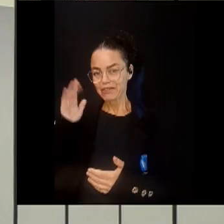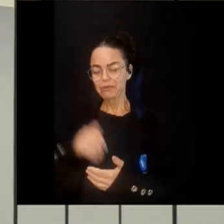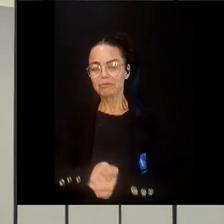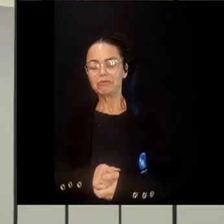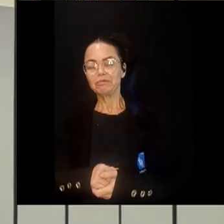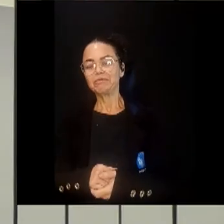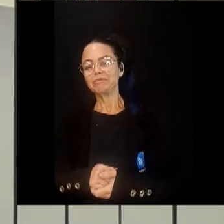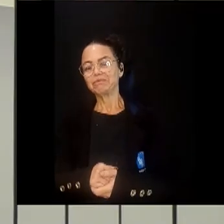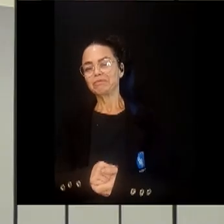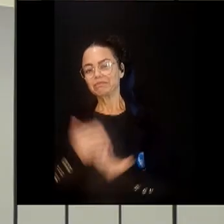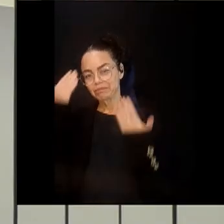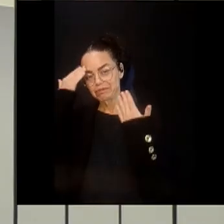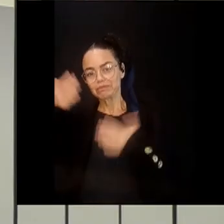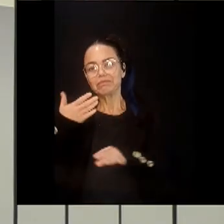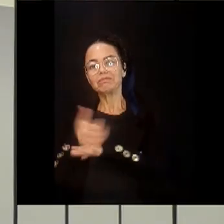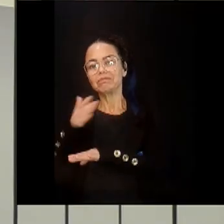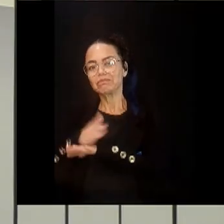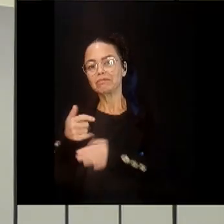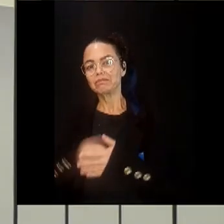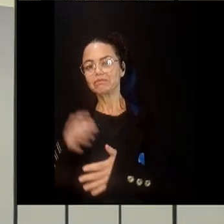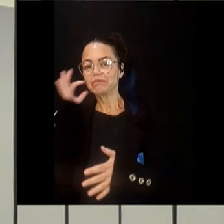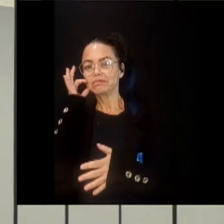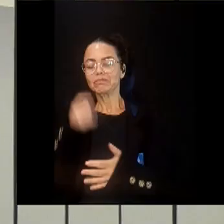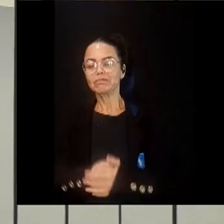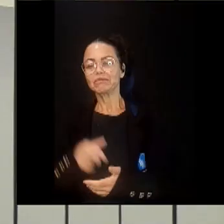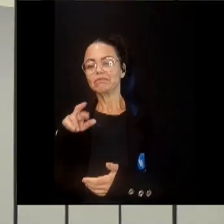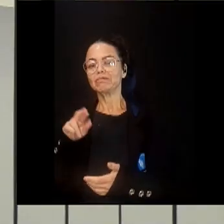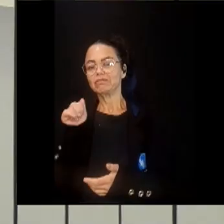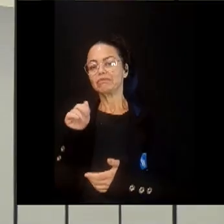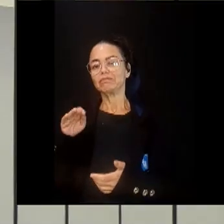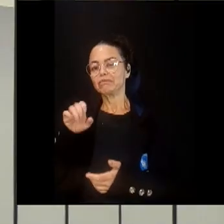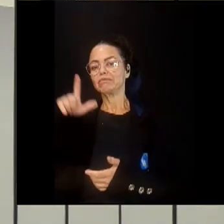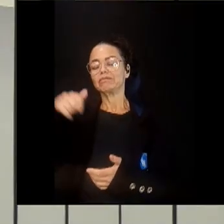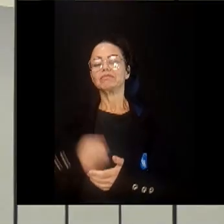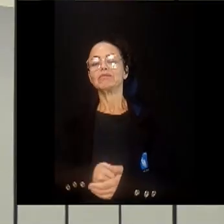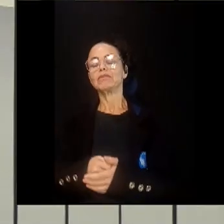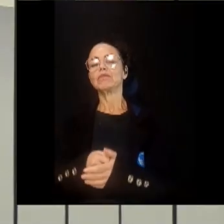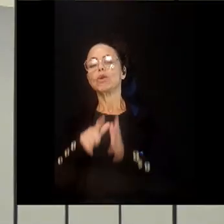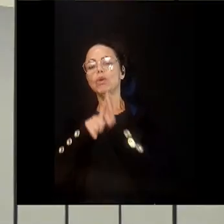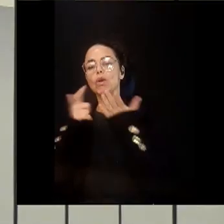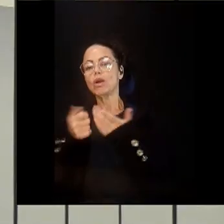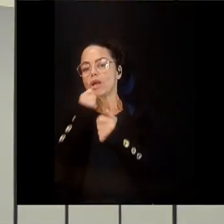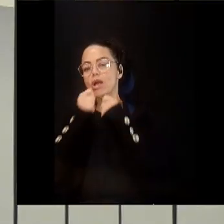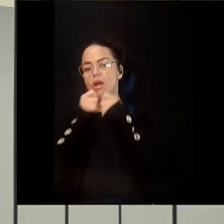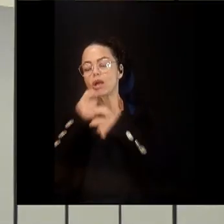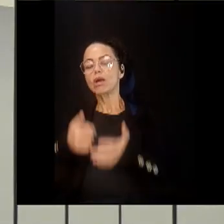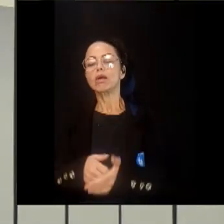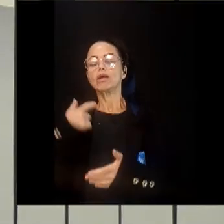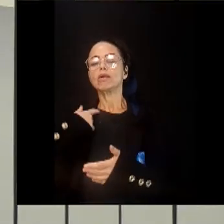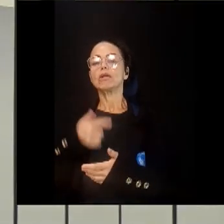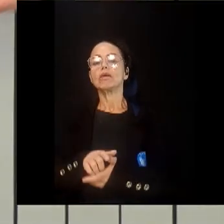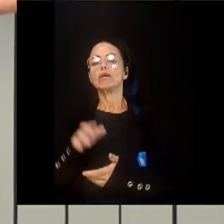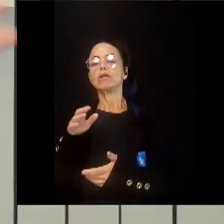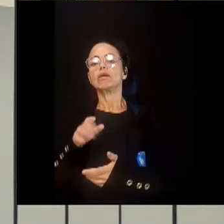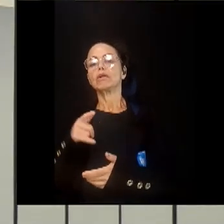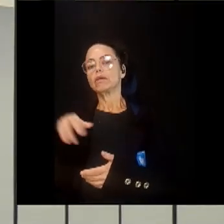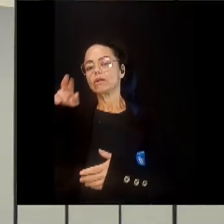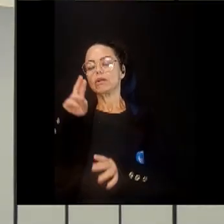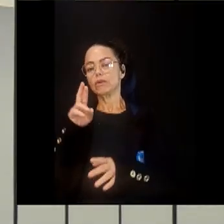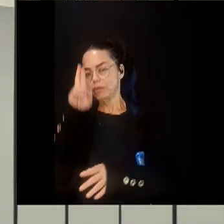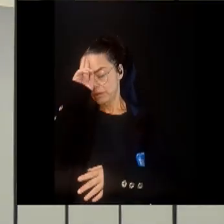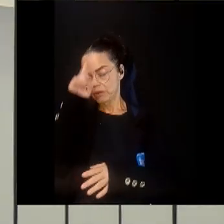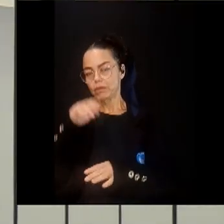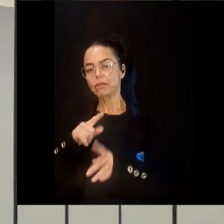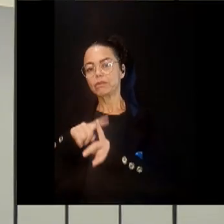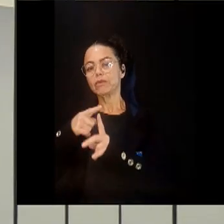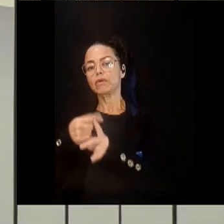a participação ao vivo do Rafael Rezende aqui no Jornal Câmara Notícia nesta terça-feira, 12h mais 24 minutos. A gente